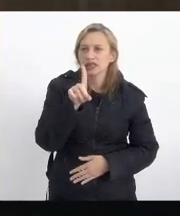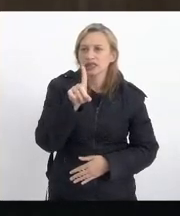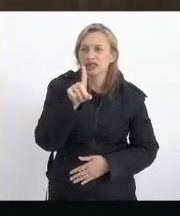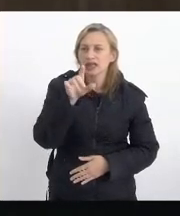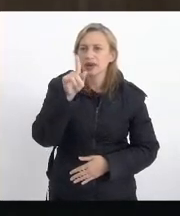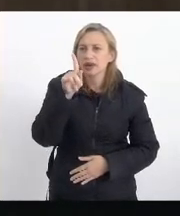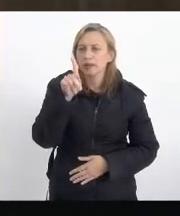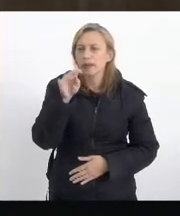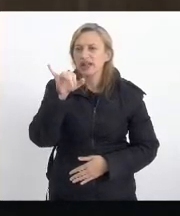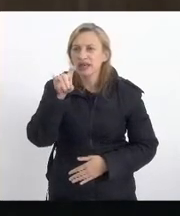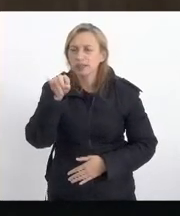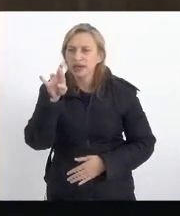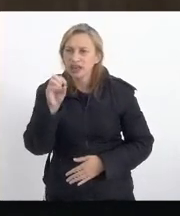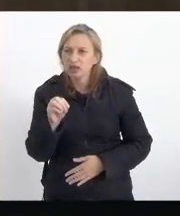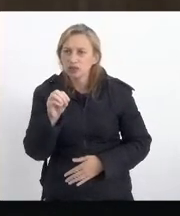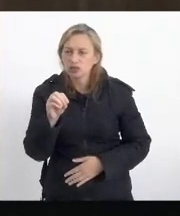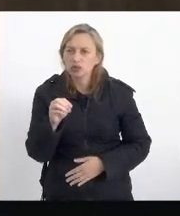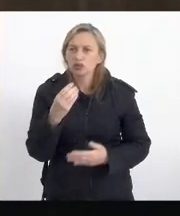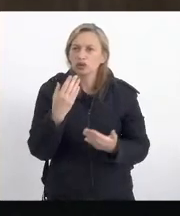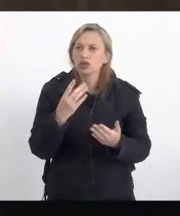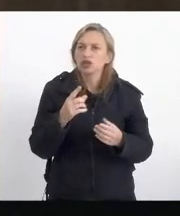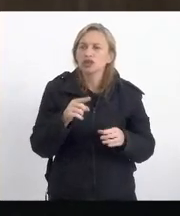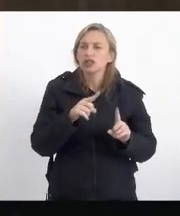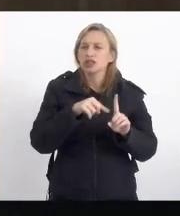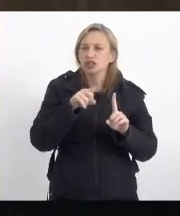de Estatísticas e Estudos